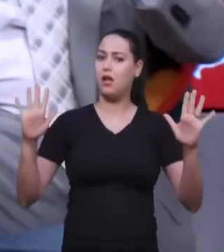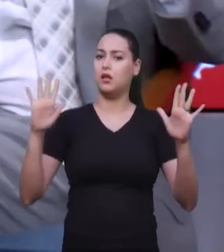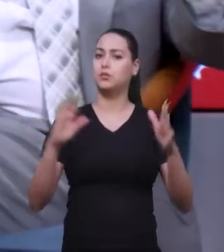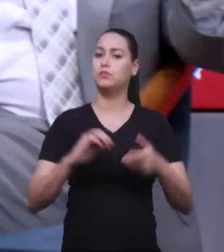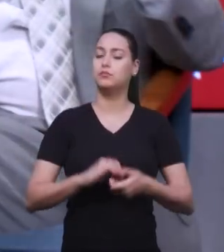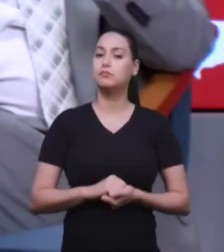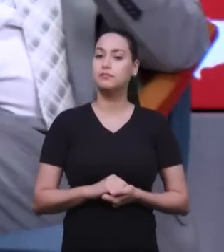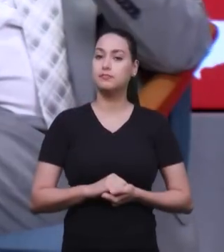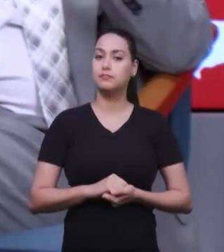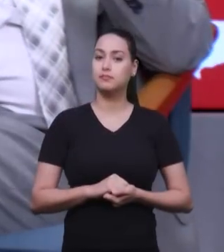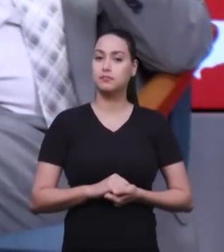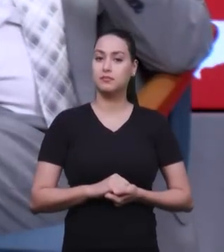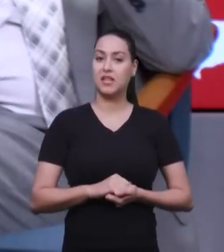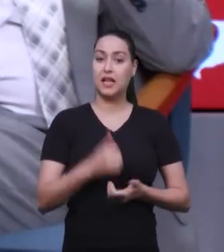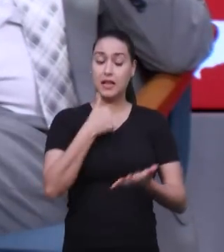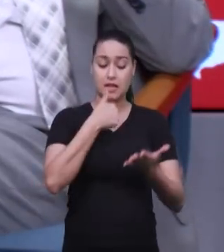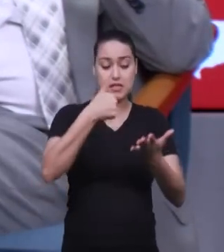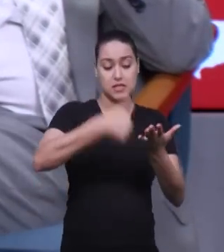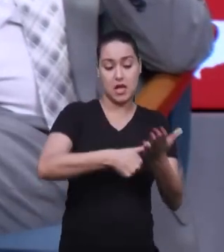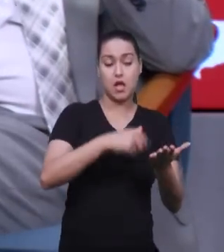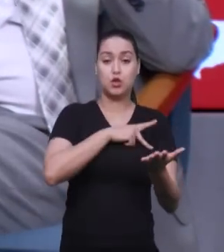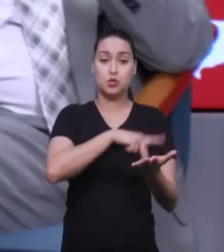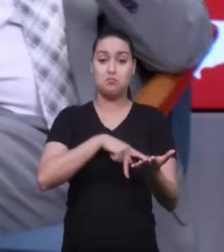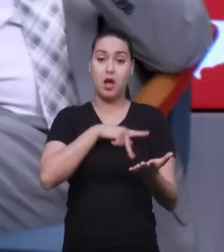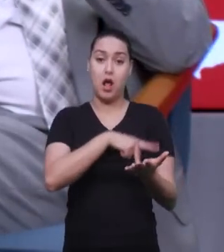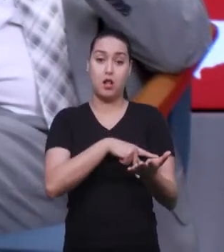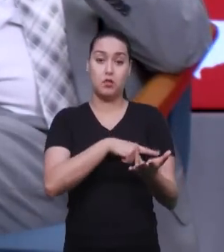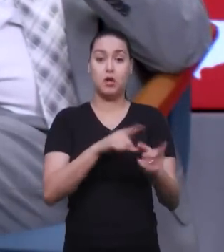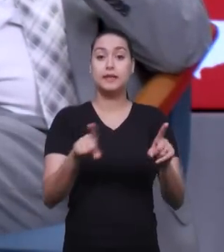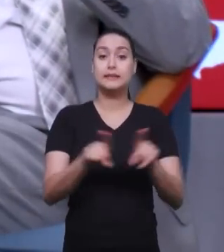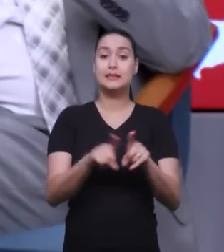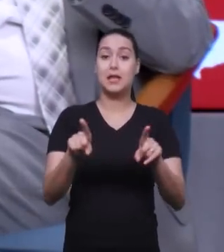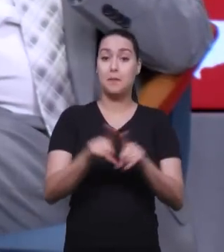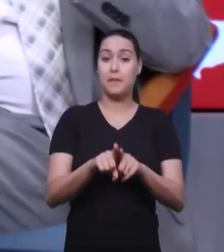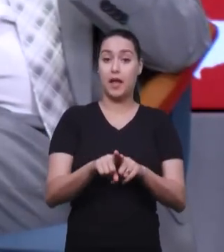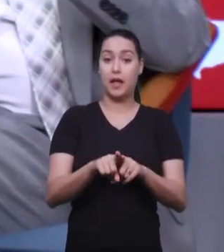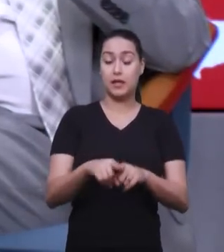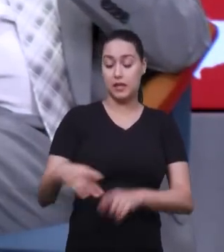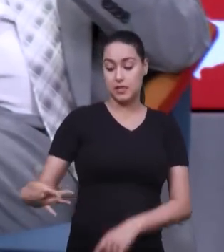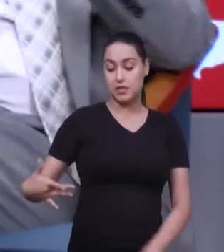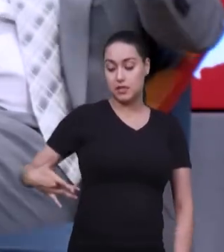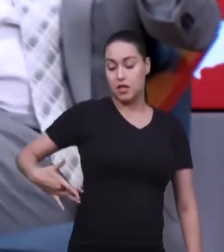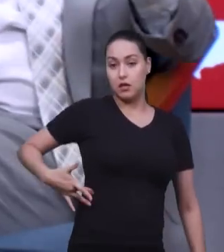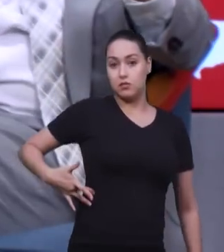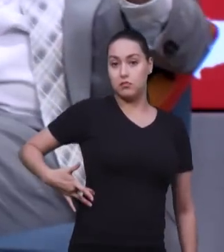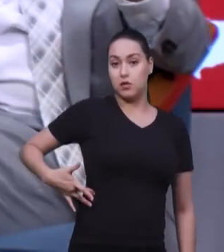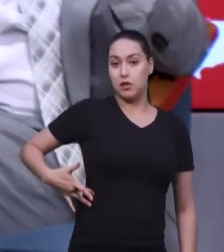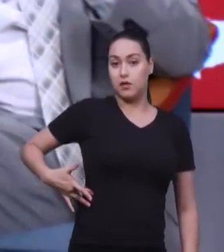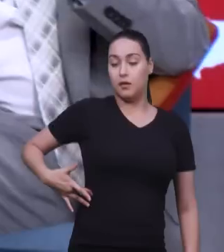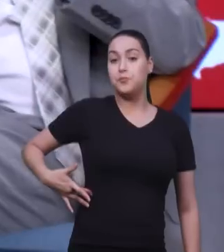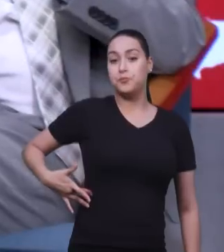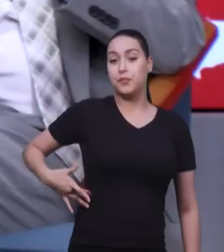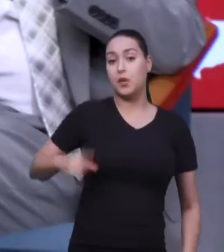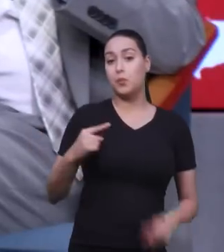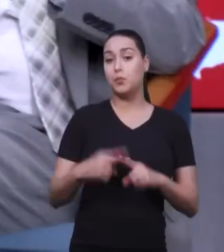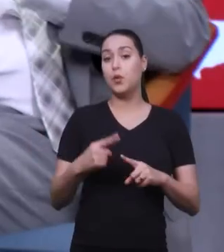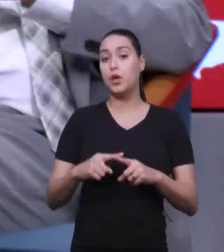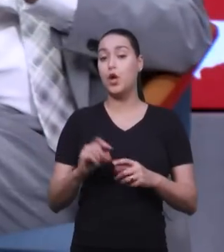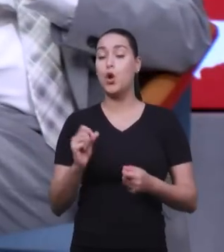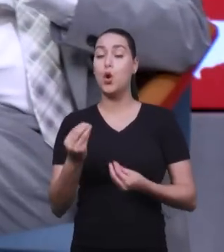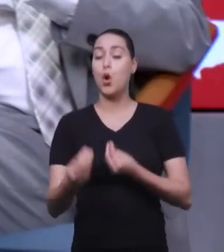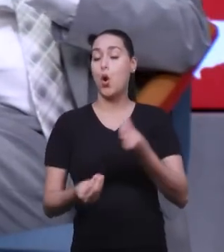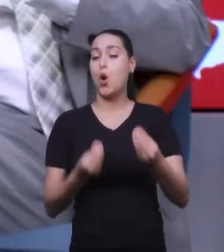igreja. Está muito claro nas cartas de Paulo. Apalpa o meu lado, aí fala da igreja,